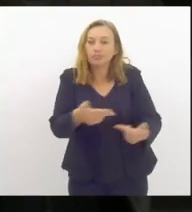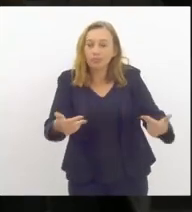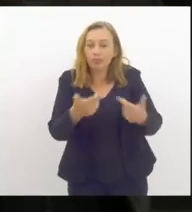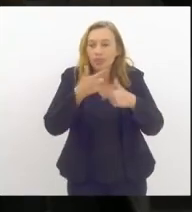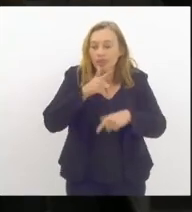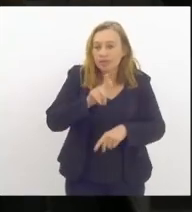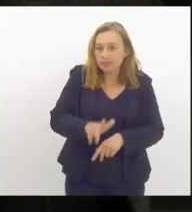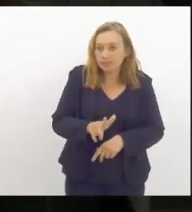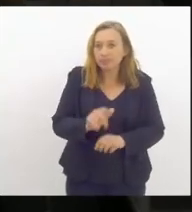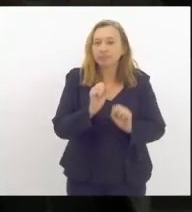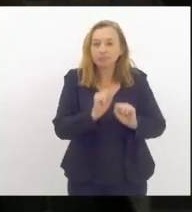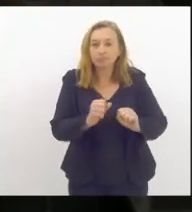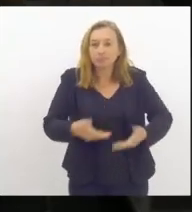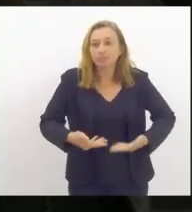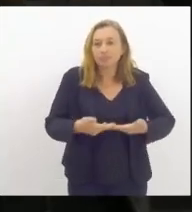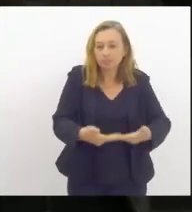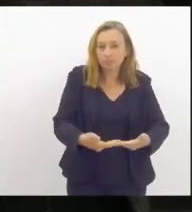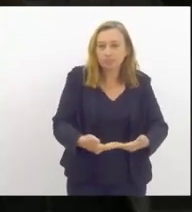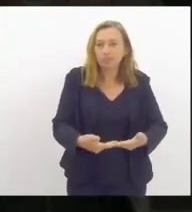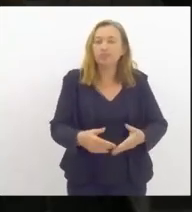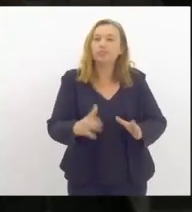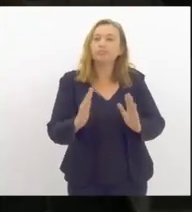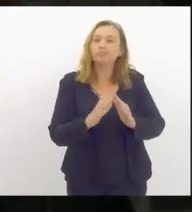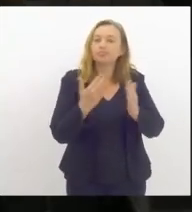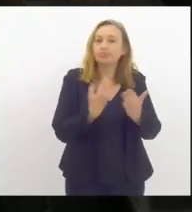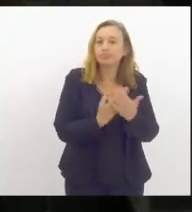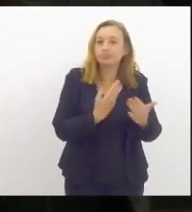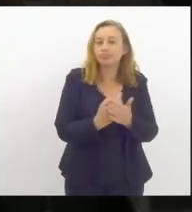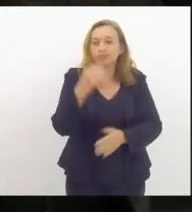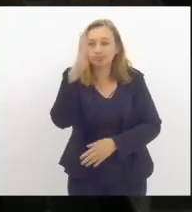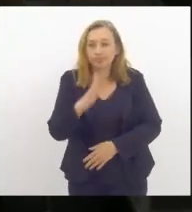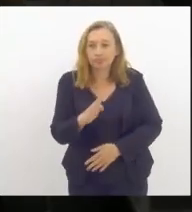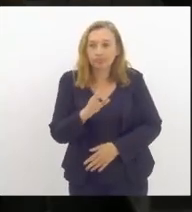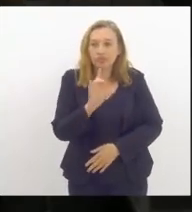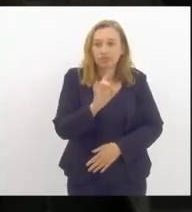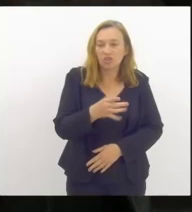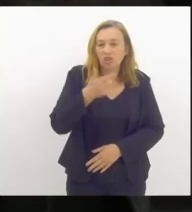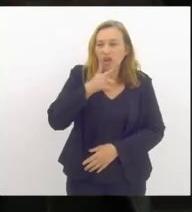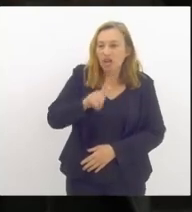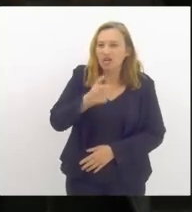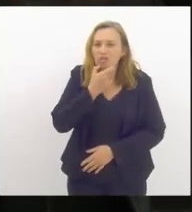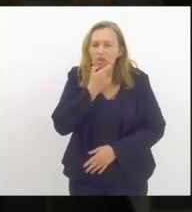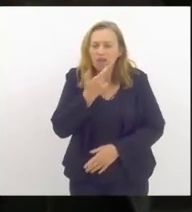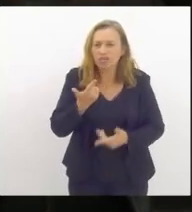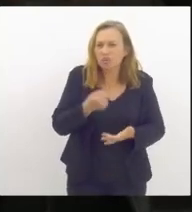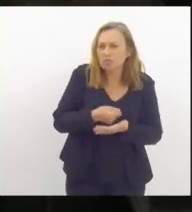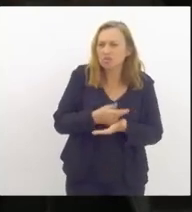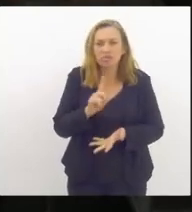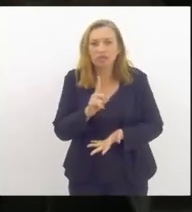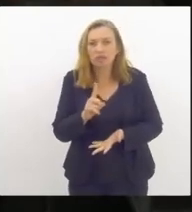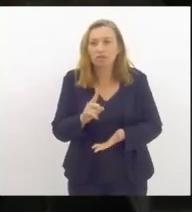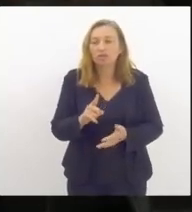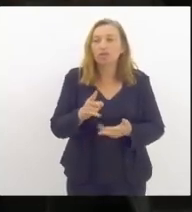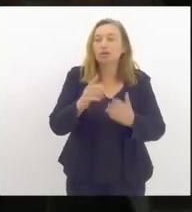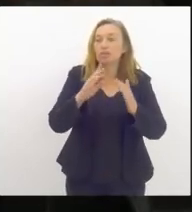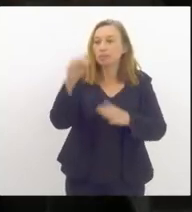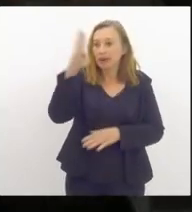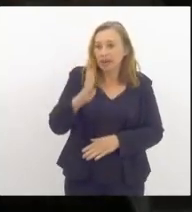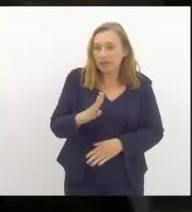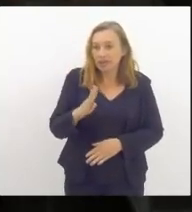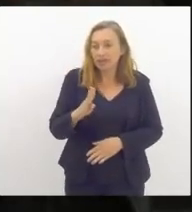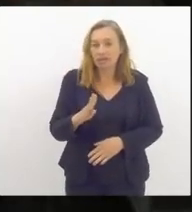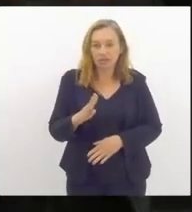linguística que se pode oferecer nas escolas brasileiras porque apenas o inglês obrigatório Brasil um país lusofonica